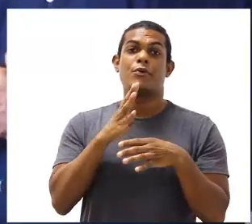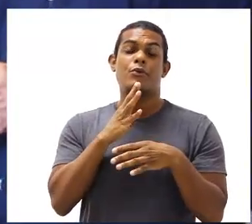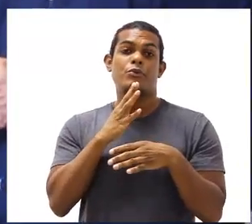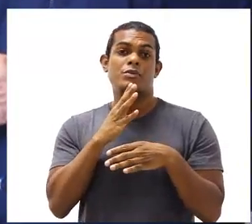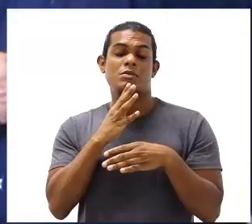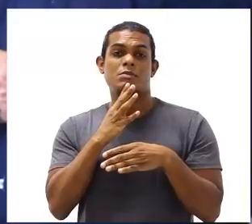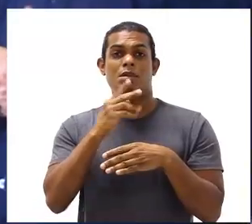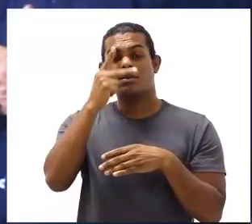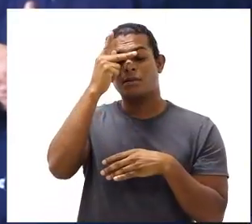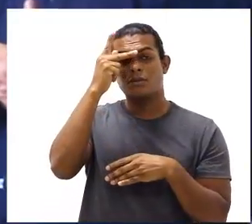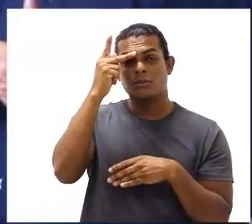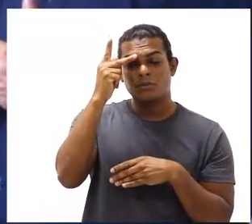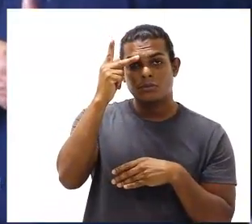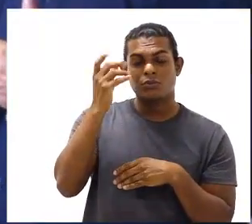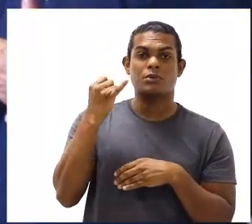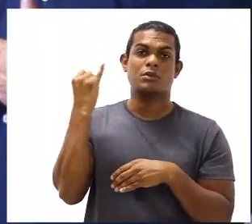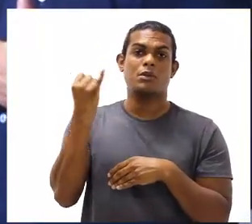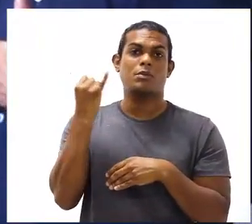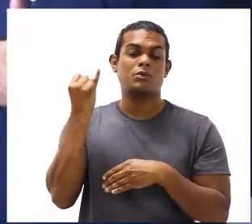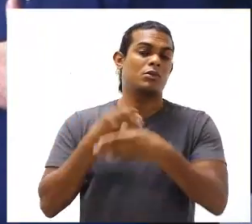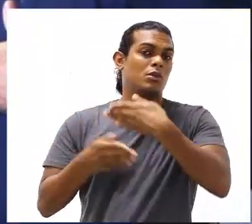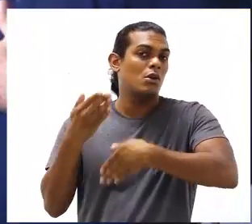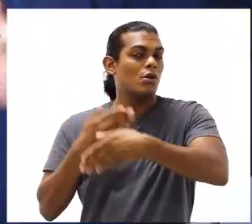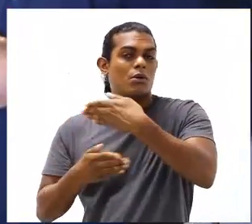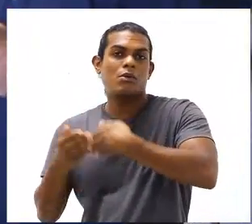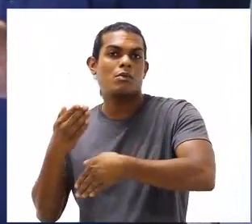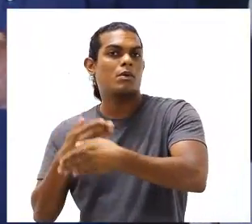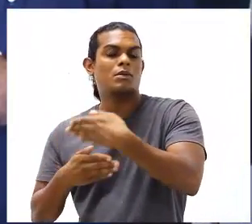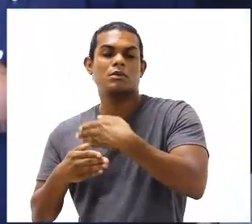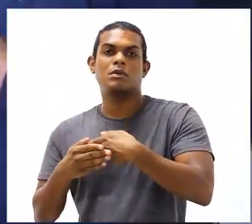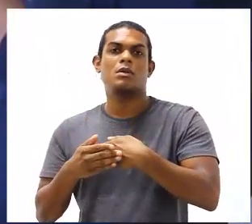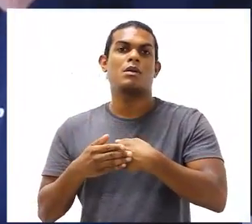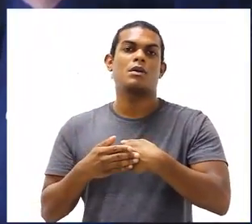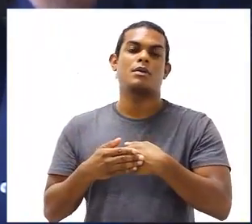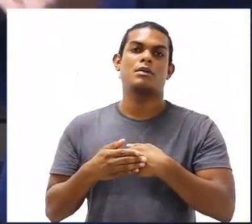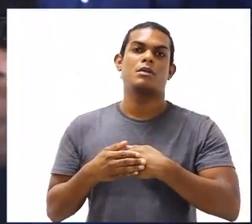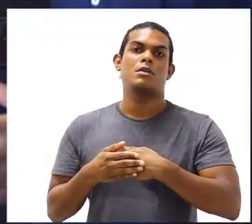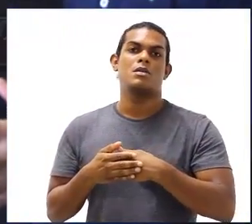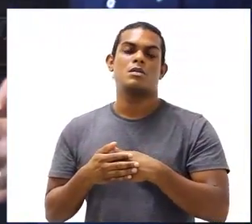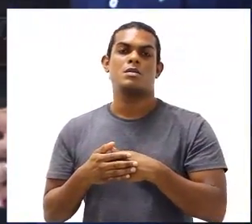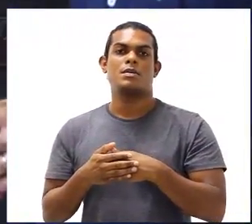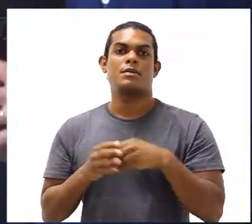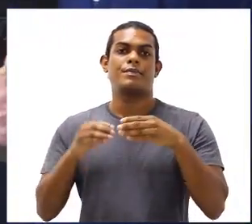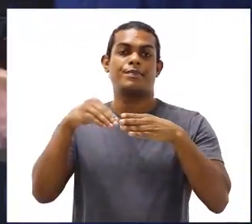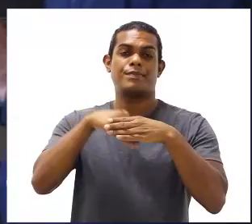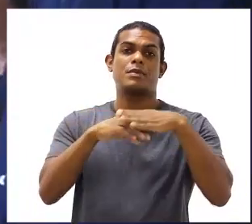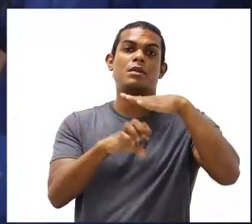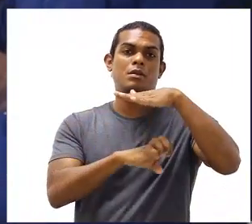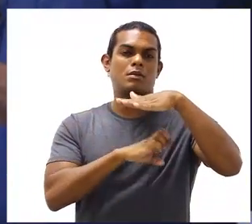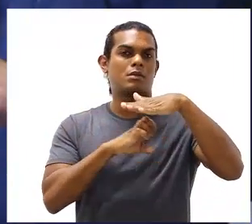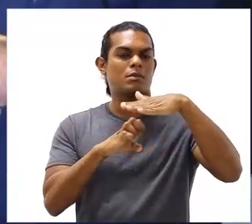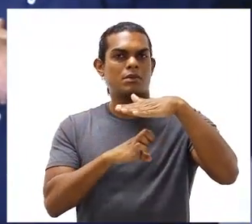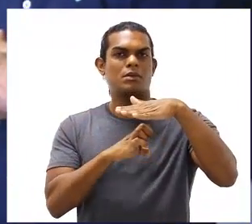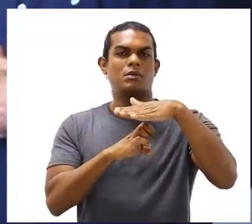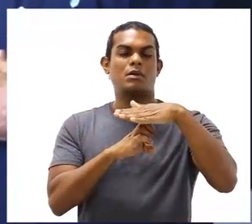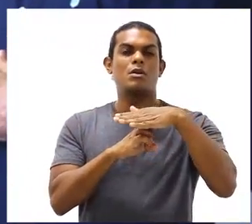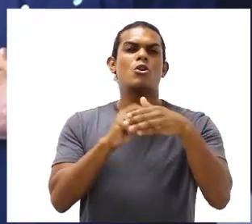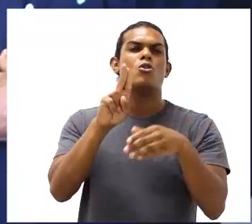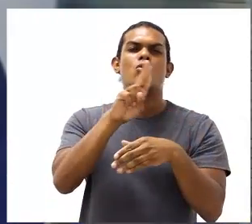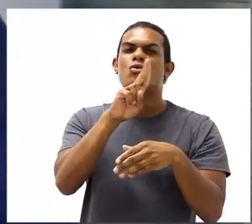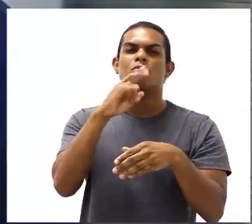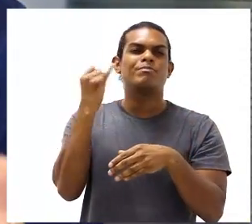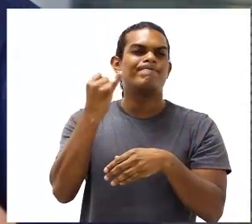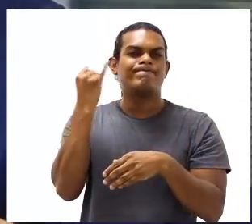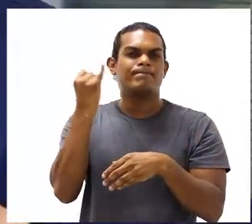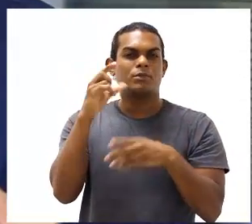experiência, registrar esse conhecimento, ele só é possível se houver essa harmonia, interatividade, compartilhamento, integração. A palavra-chave